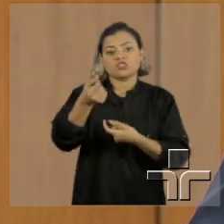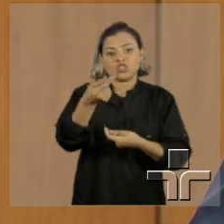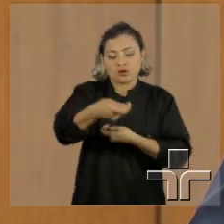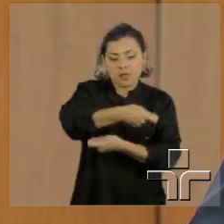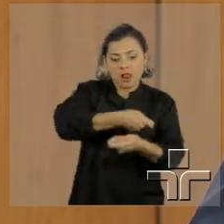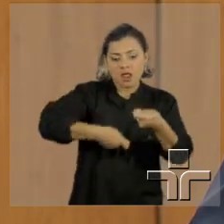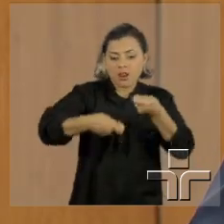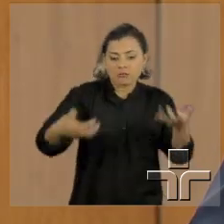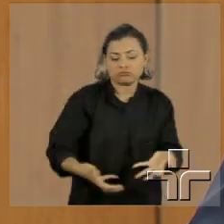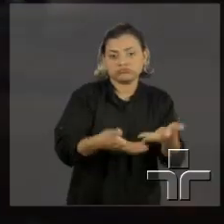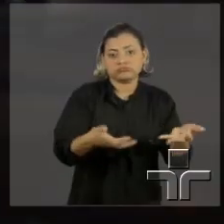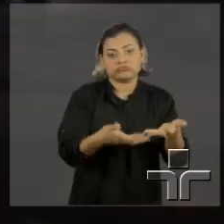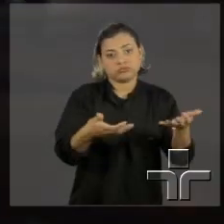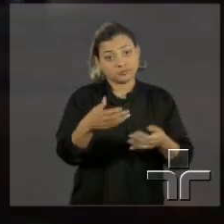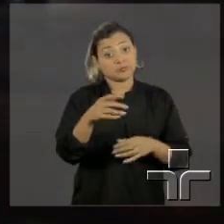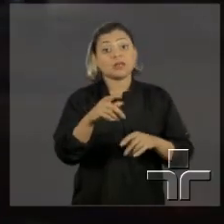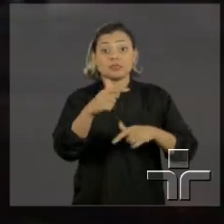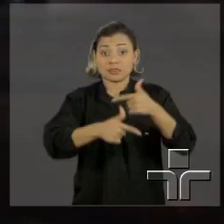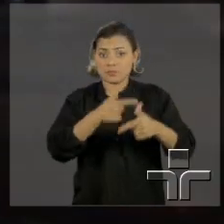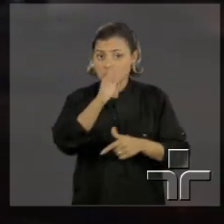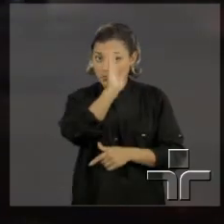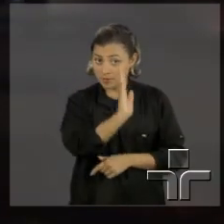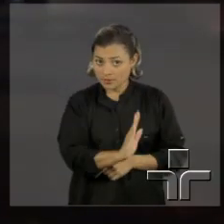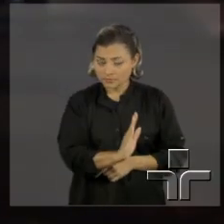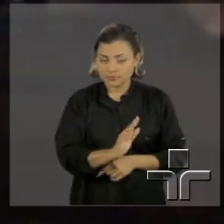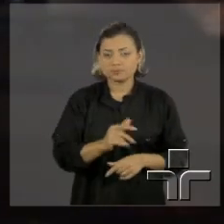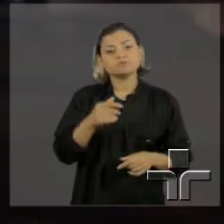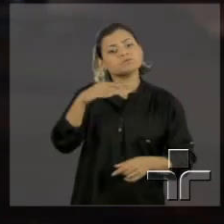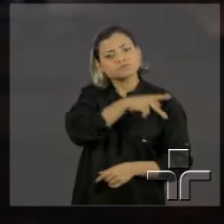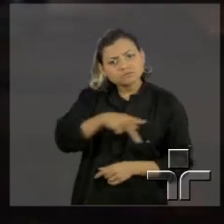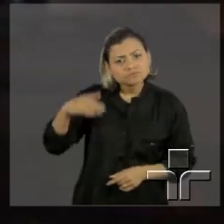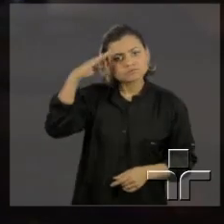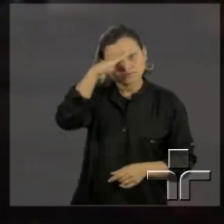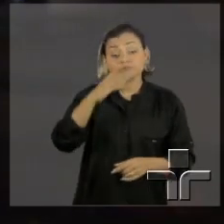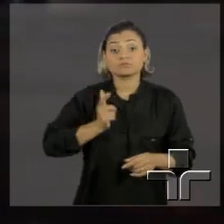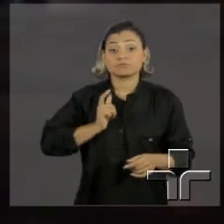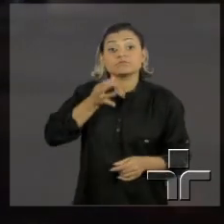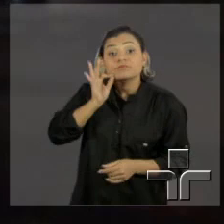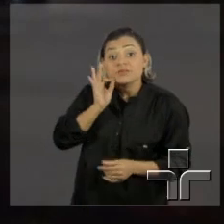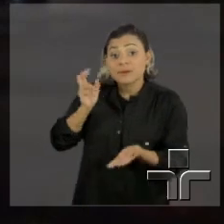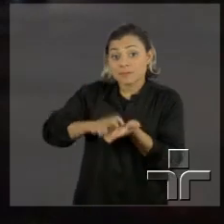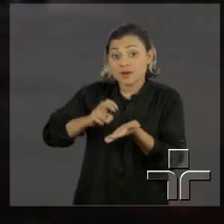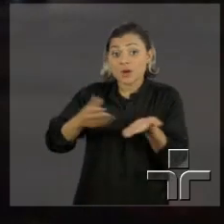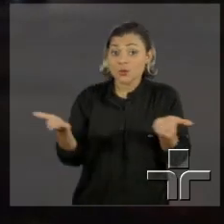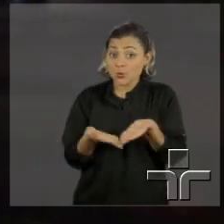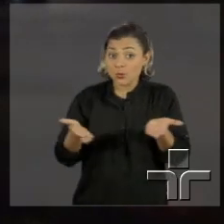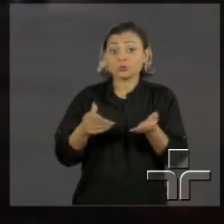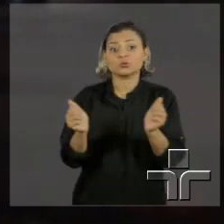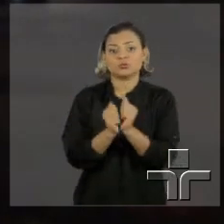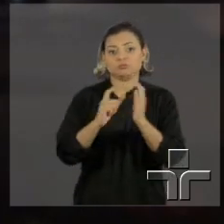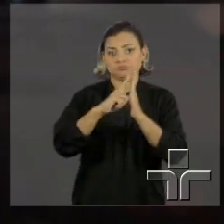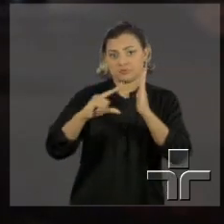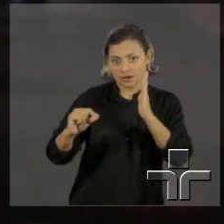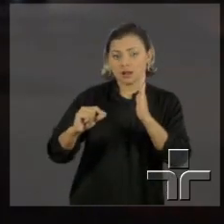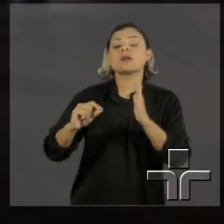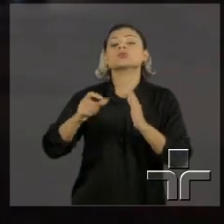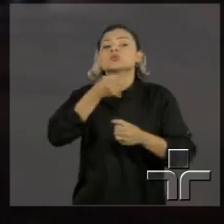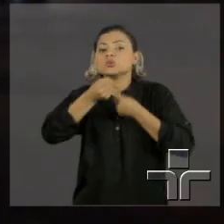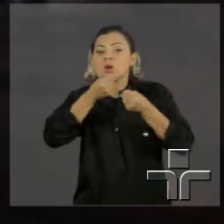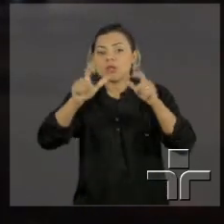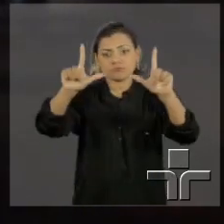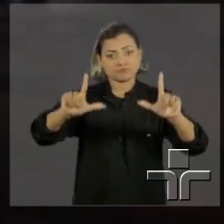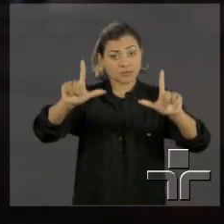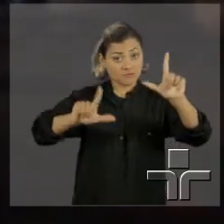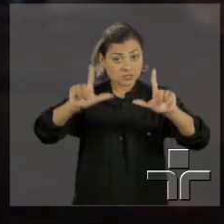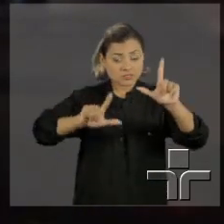aos trabalhadores brasileiros. O presidente Jair Bolsonaro participou de café da manhã com jornalistas no Palácio do Planalto. Questionado sobre a